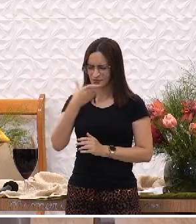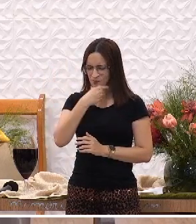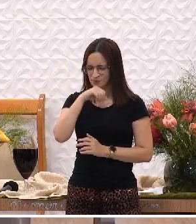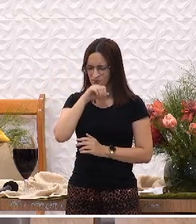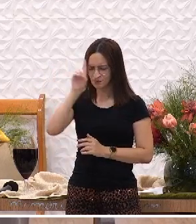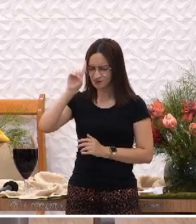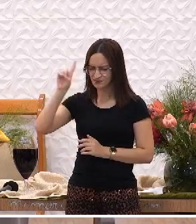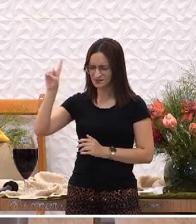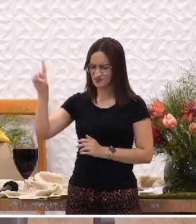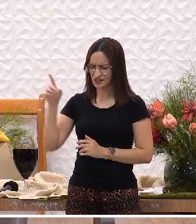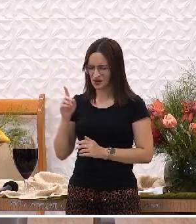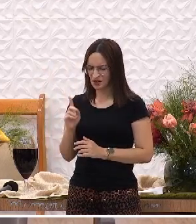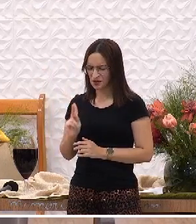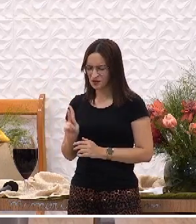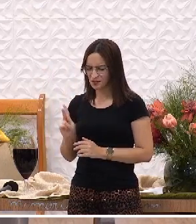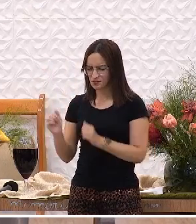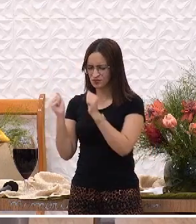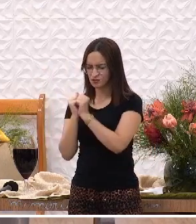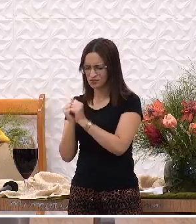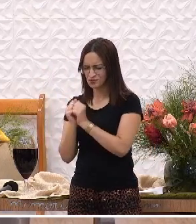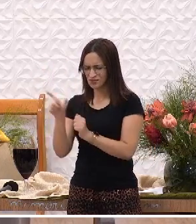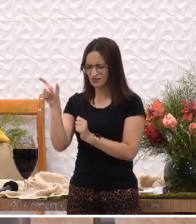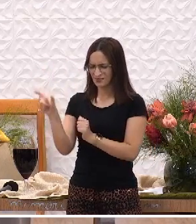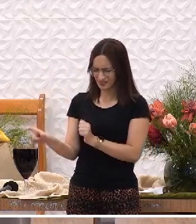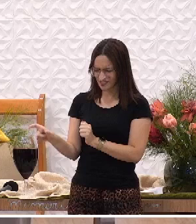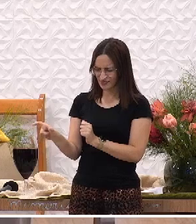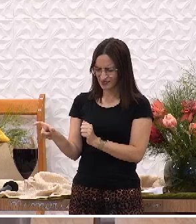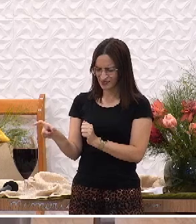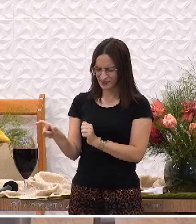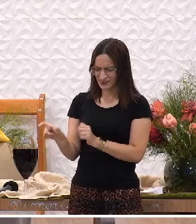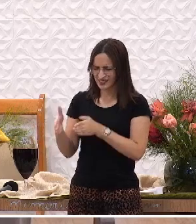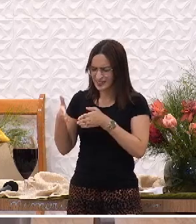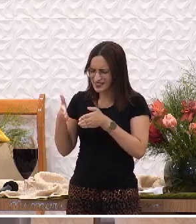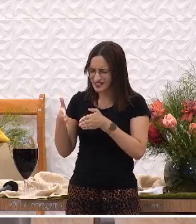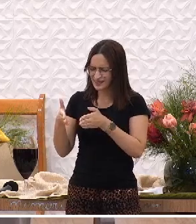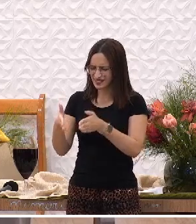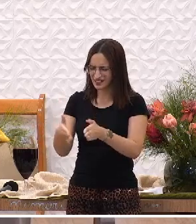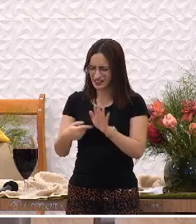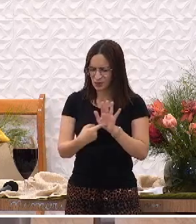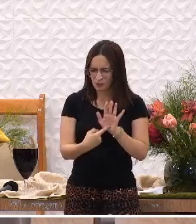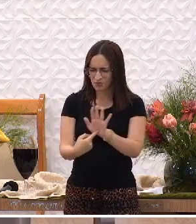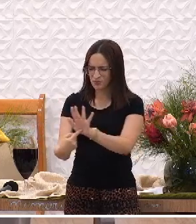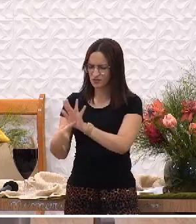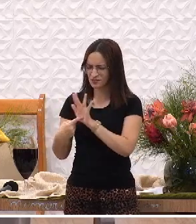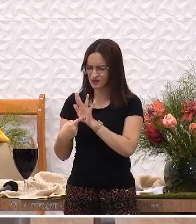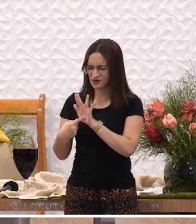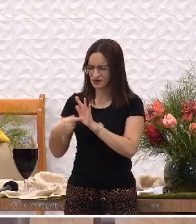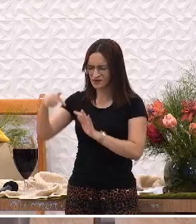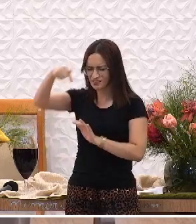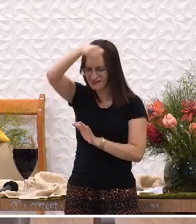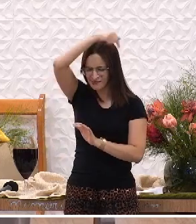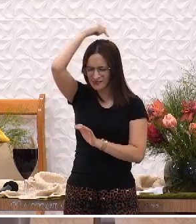neste momento, Senhor, peço que o Senhor esteja a direcioná-lo aqui, Senhor, que ele possa estar expondo tudo quanto o Senhor